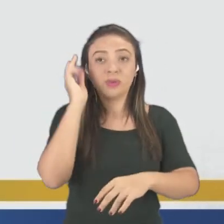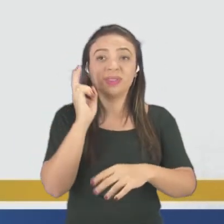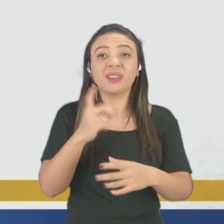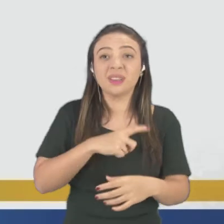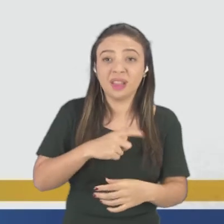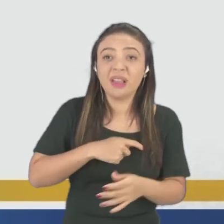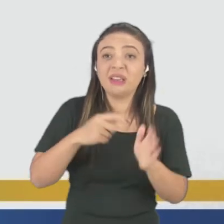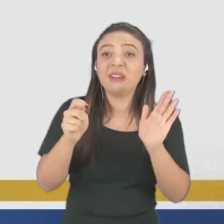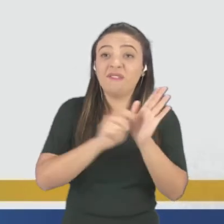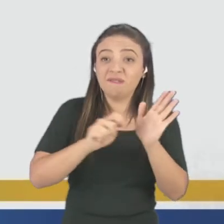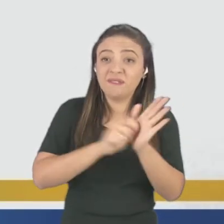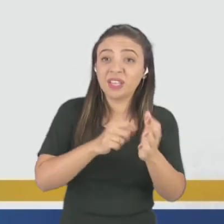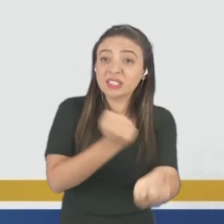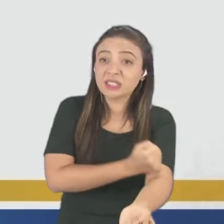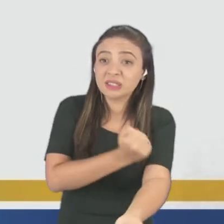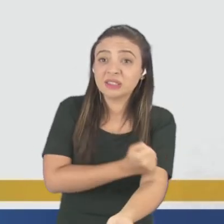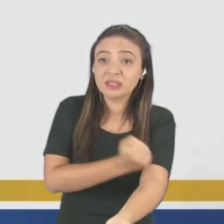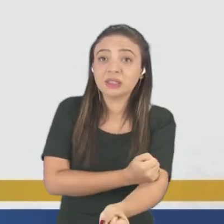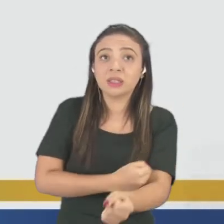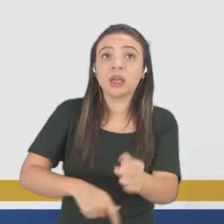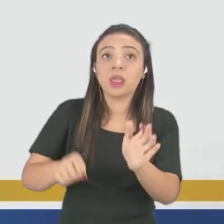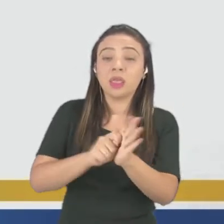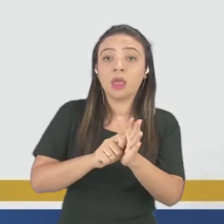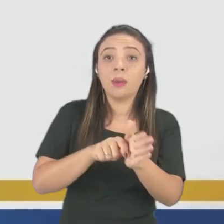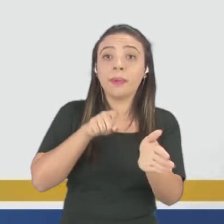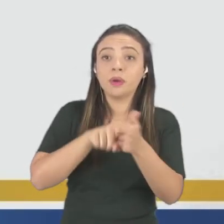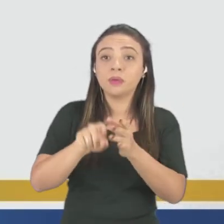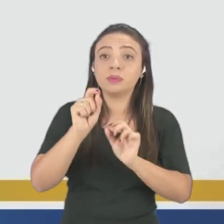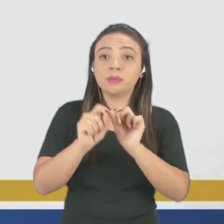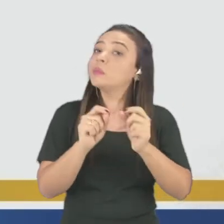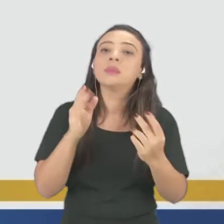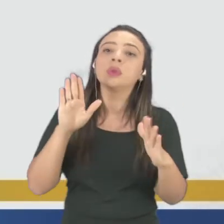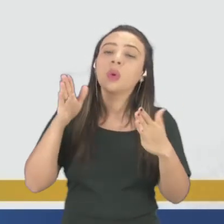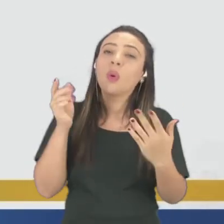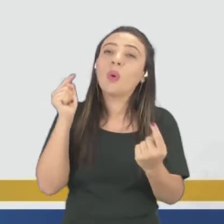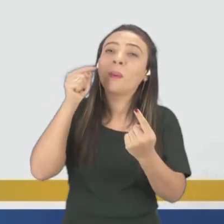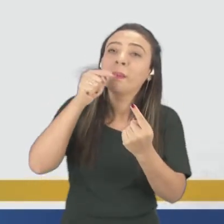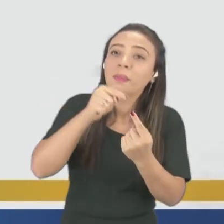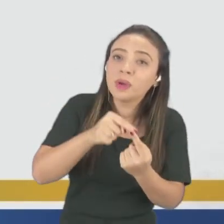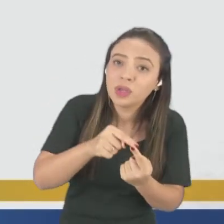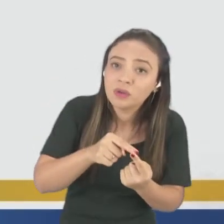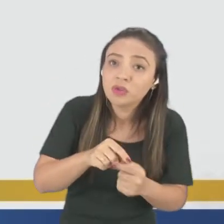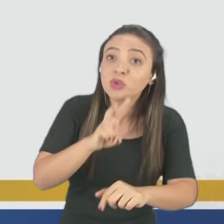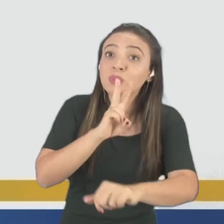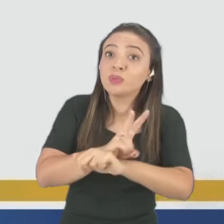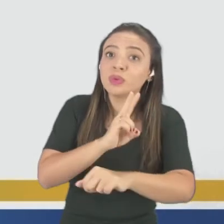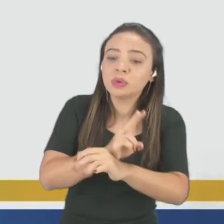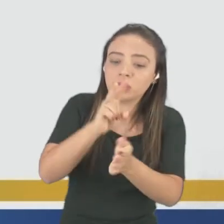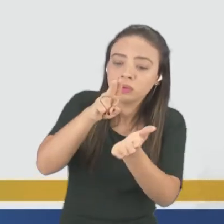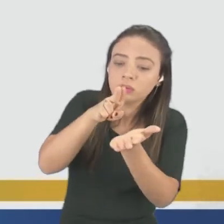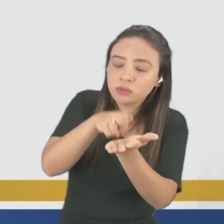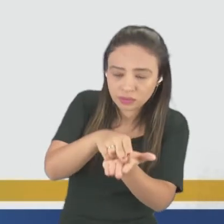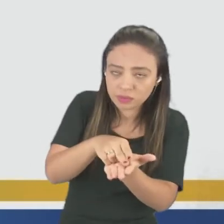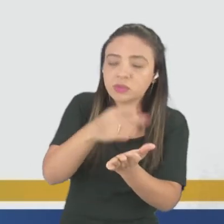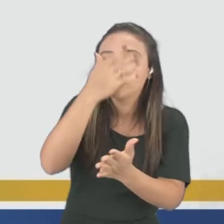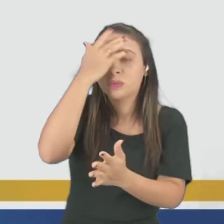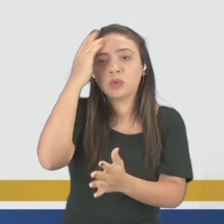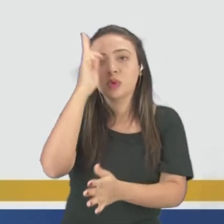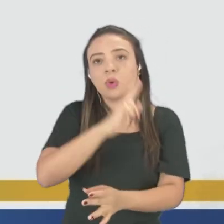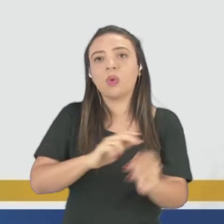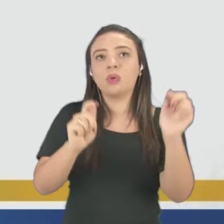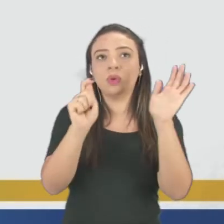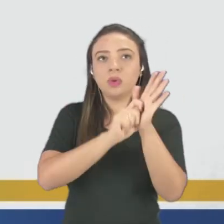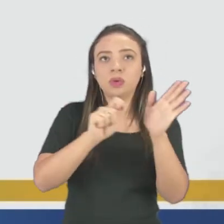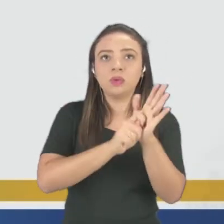droga Qual é o objetivo gente isso aqui tá perguntando para vocês Qual objetivo do tratamento de internação de usuários de drogas